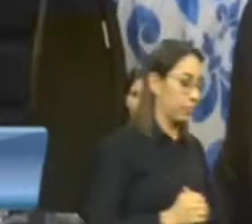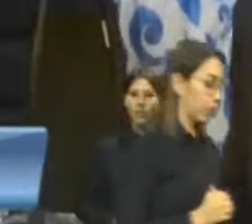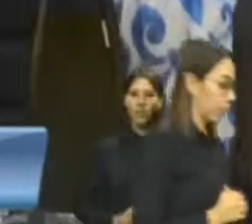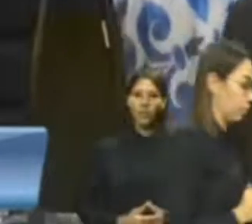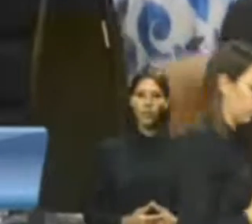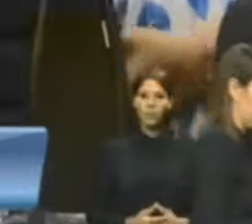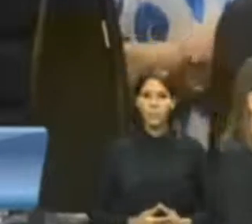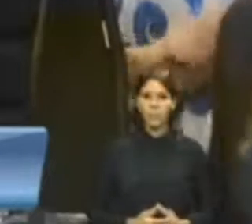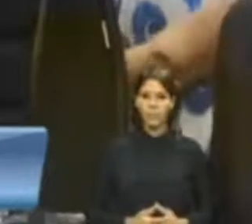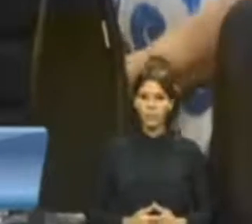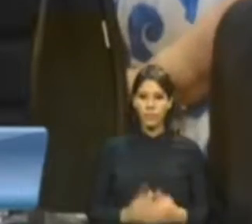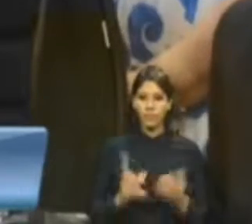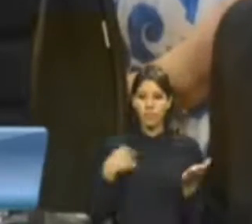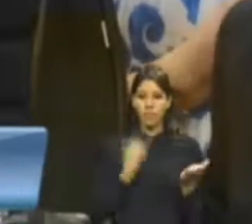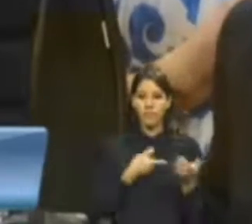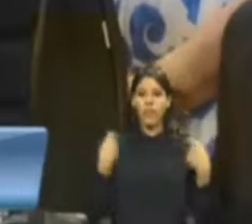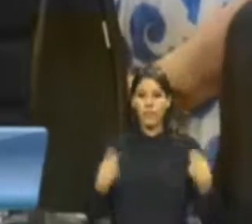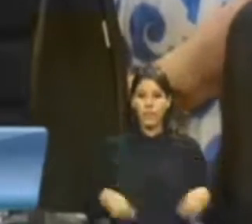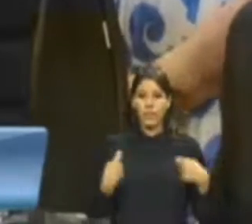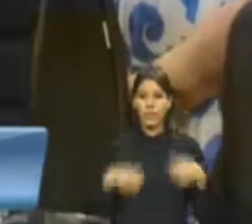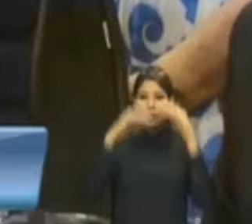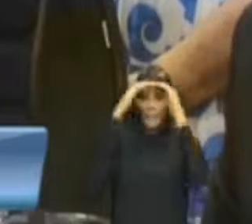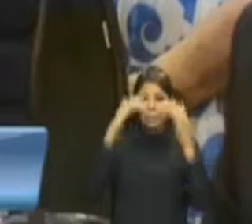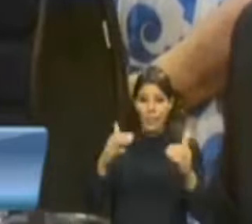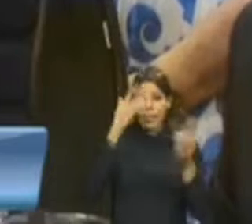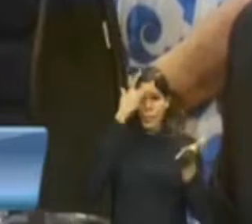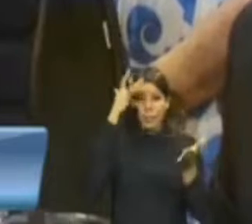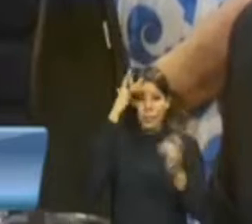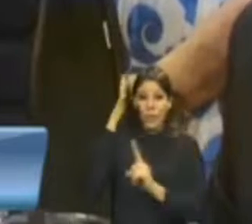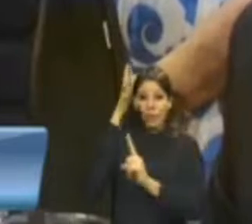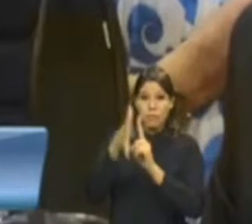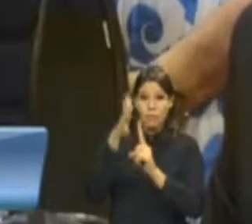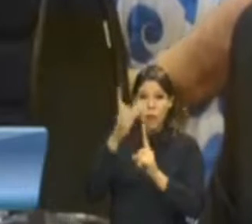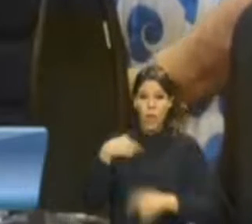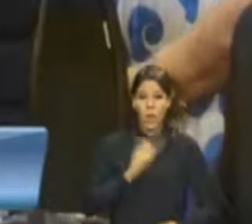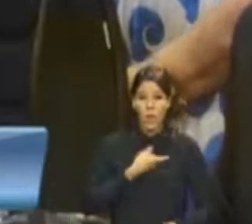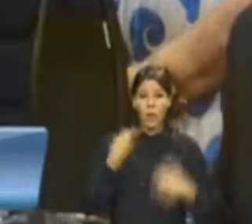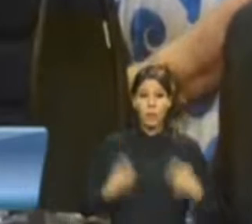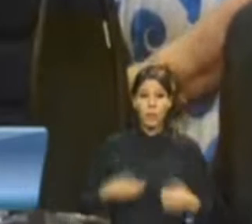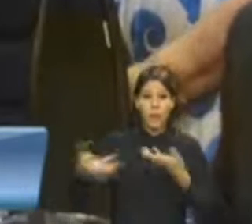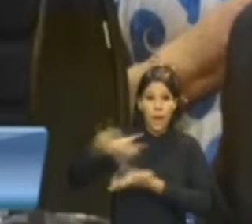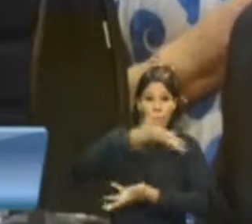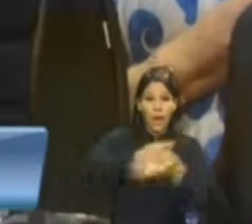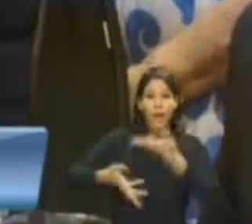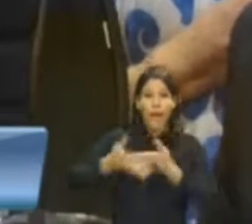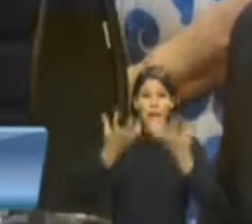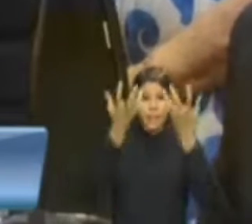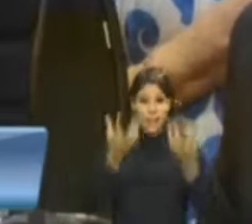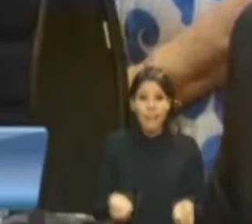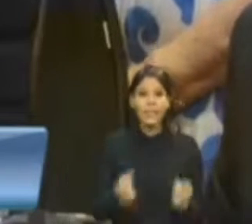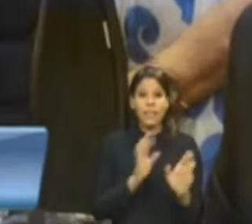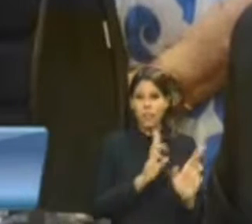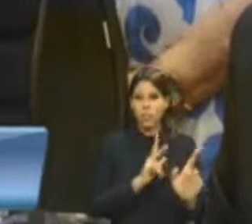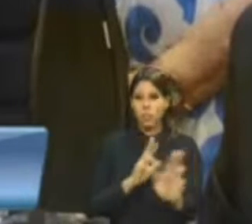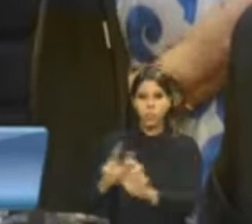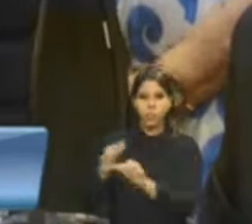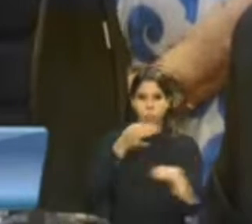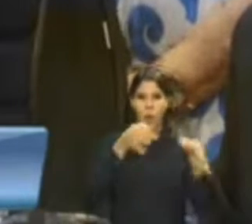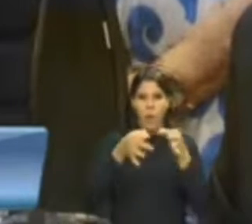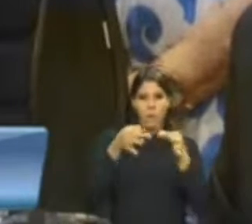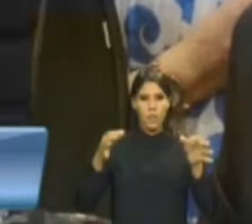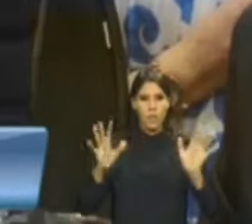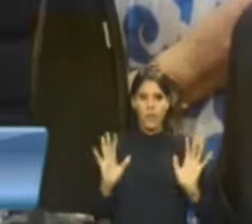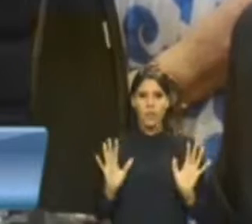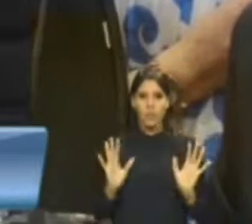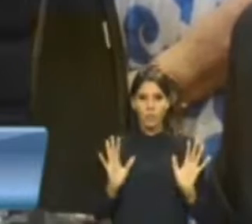na tribuna, a gente respeitar, nós temos que conviver e respeitar as nossas diferenças. Mostra aí, pai. Então,